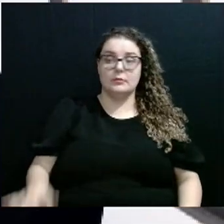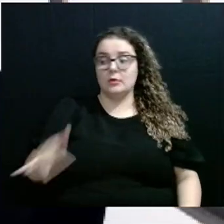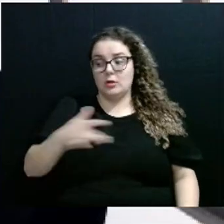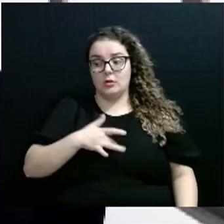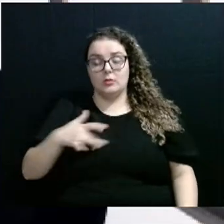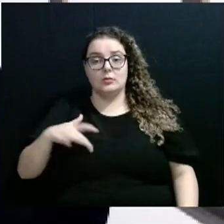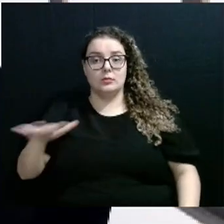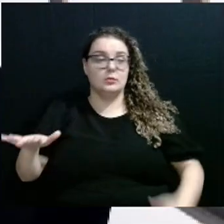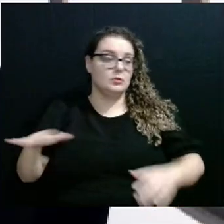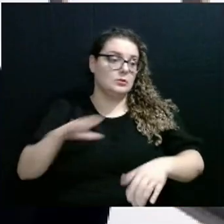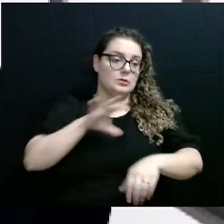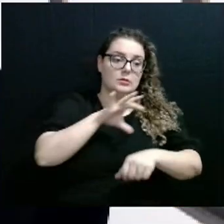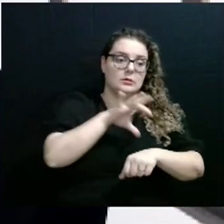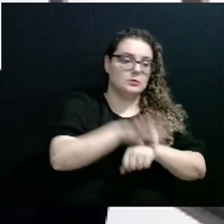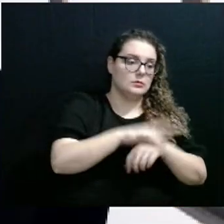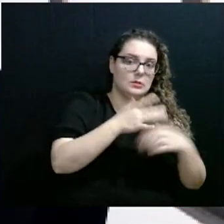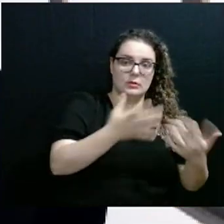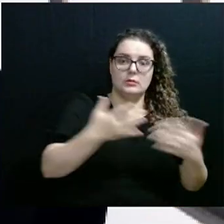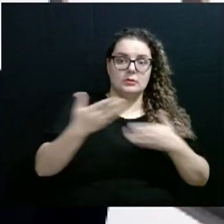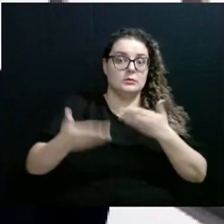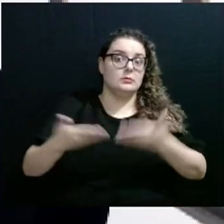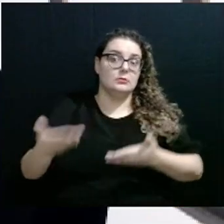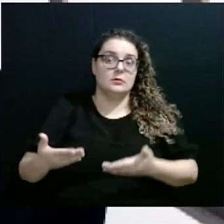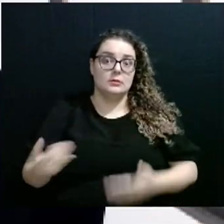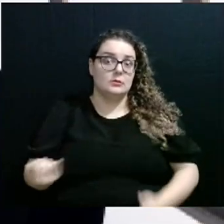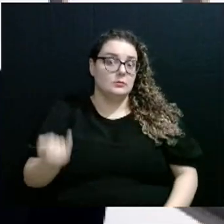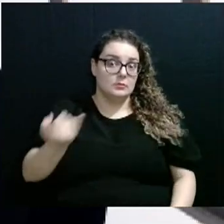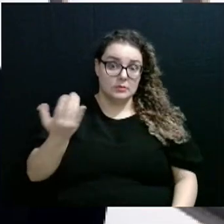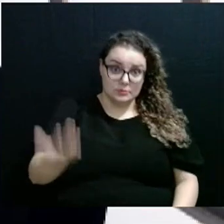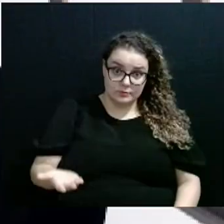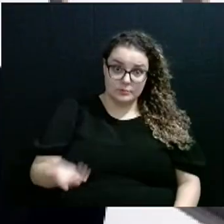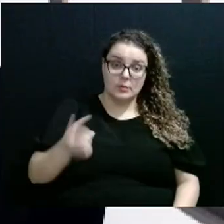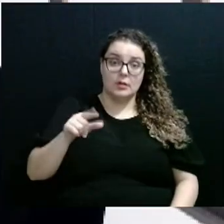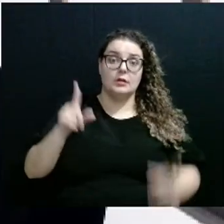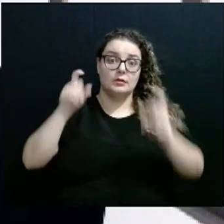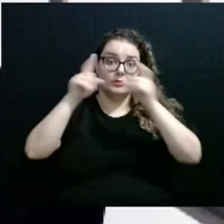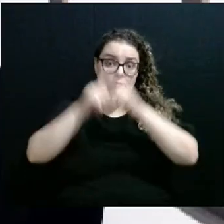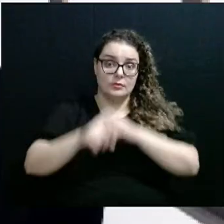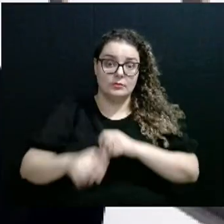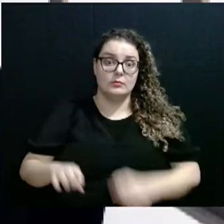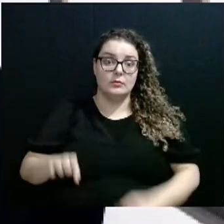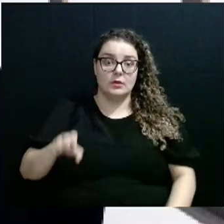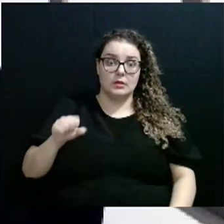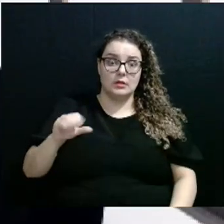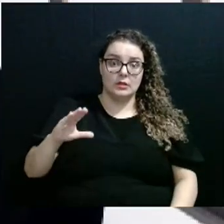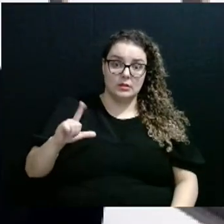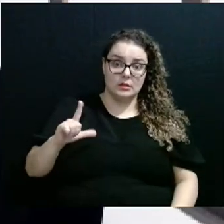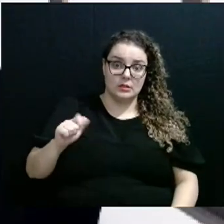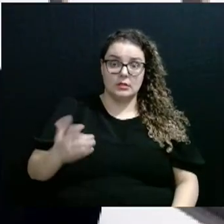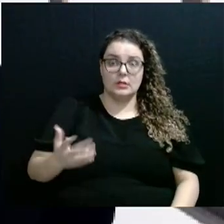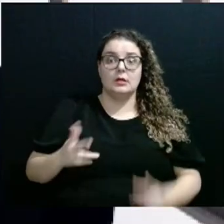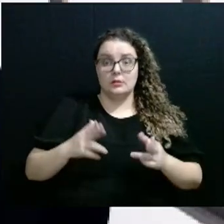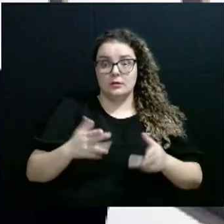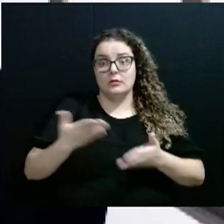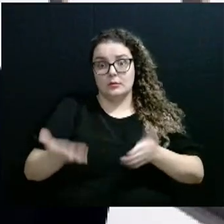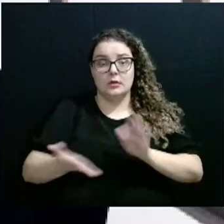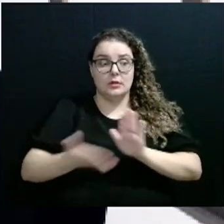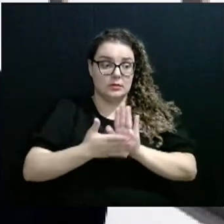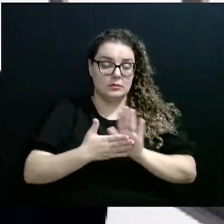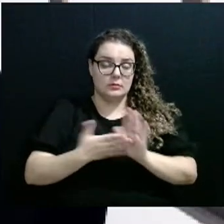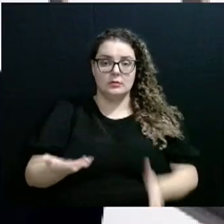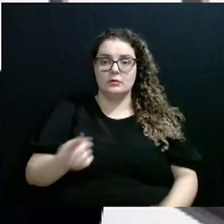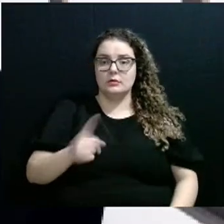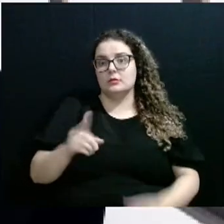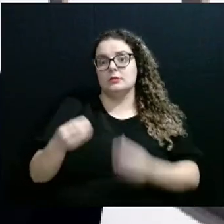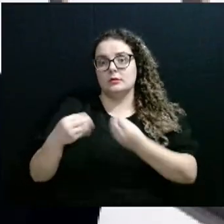serviços essenciais, é muito difícil você ter uma escala como essa que está sendo proposta, sem prejudicar o próprio serviço,